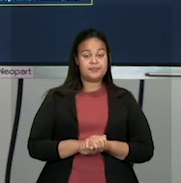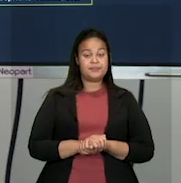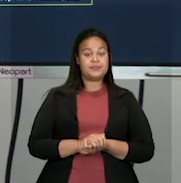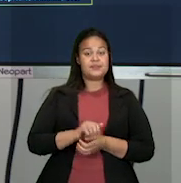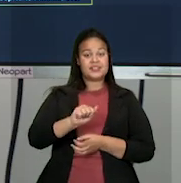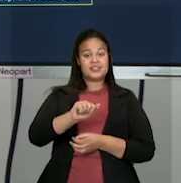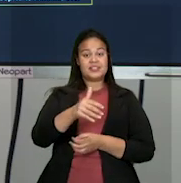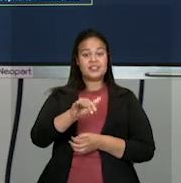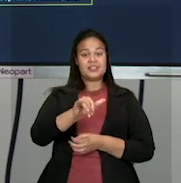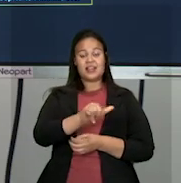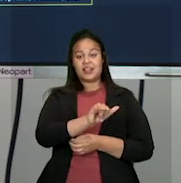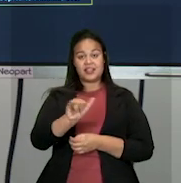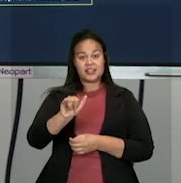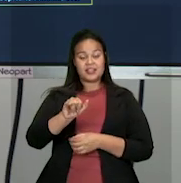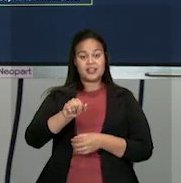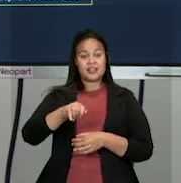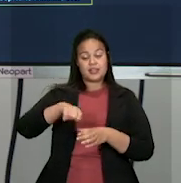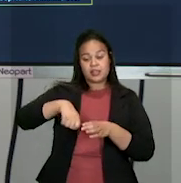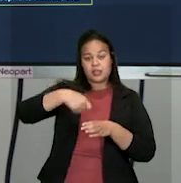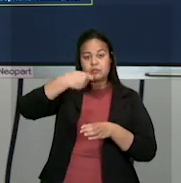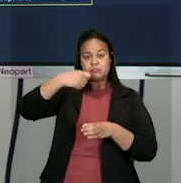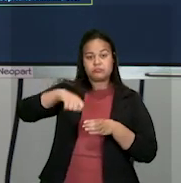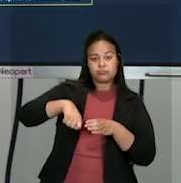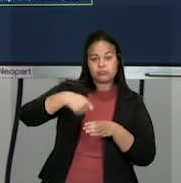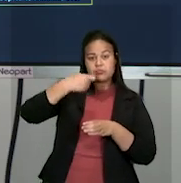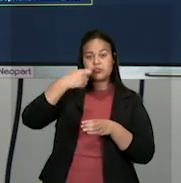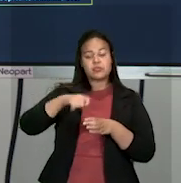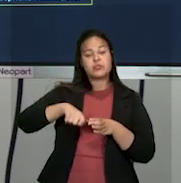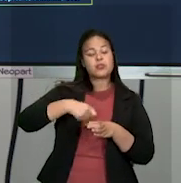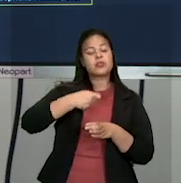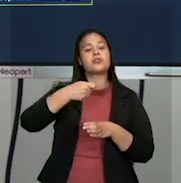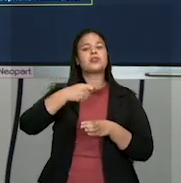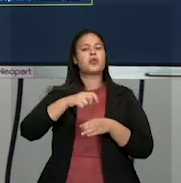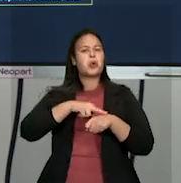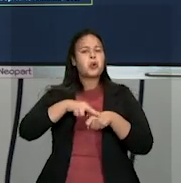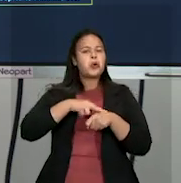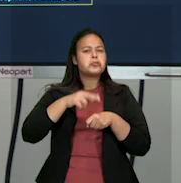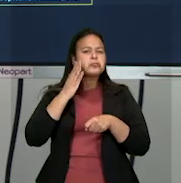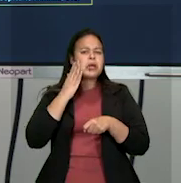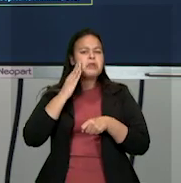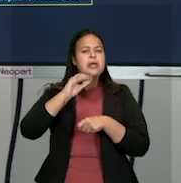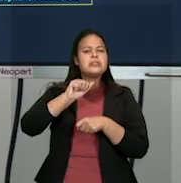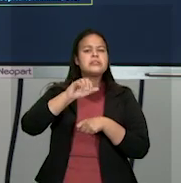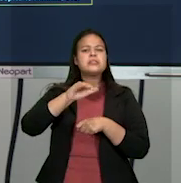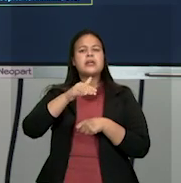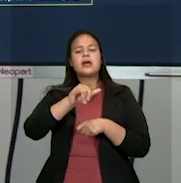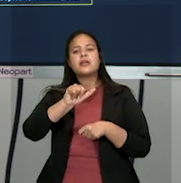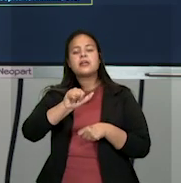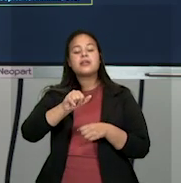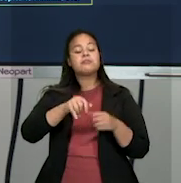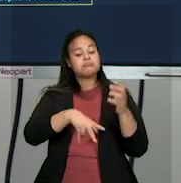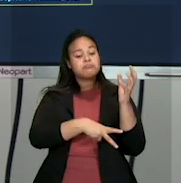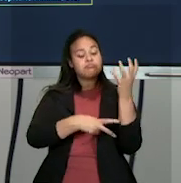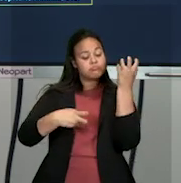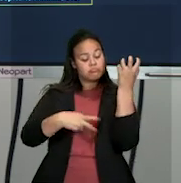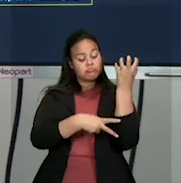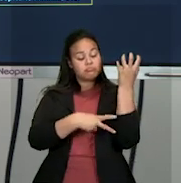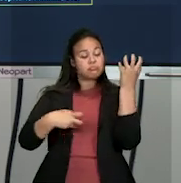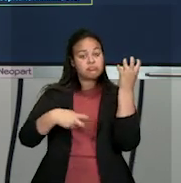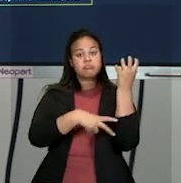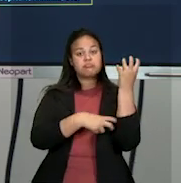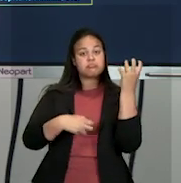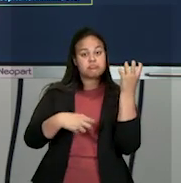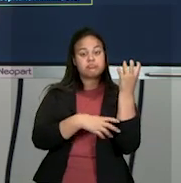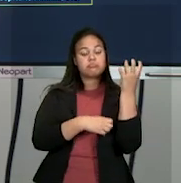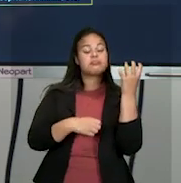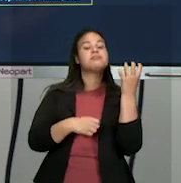açaí. A gente consome muito açaí, que é fruto de extrativismo.